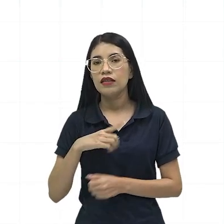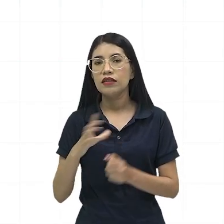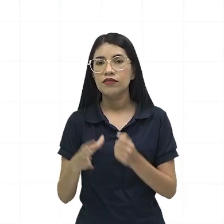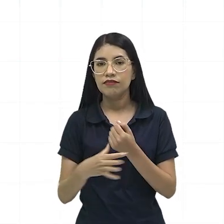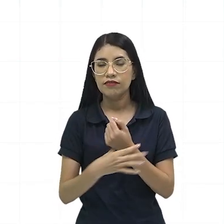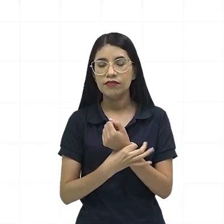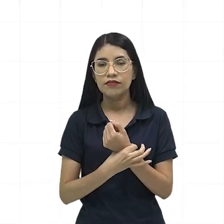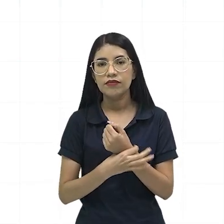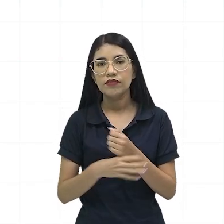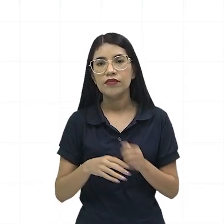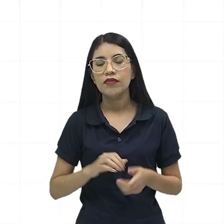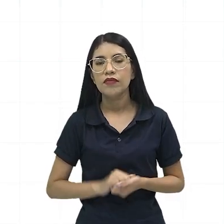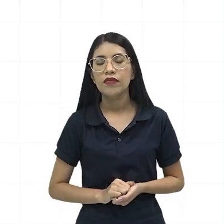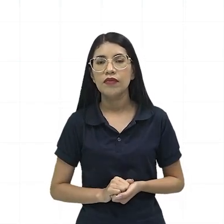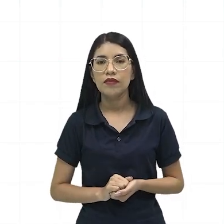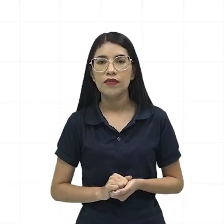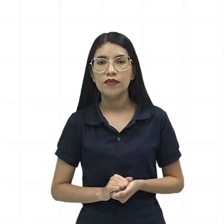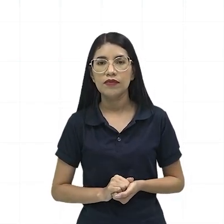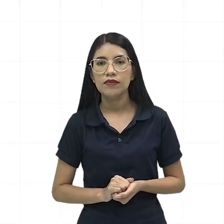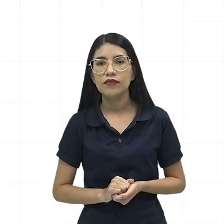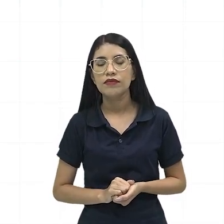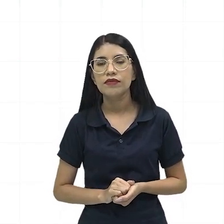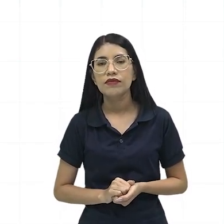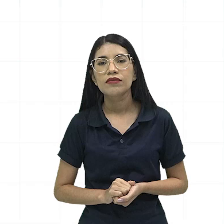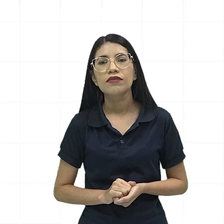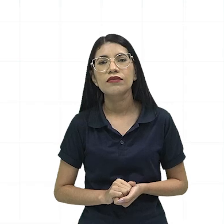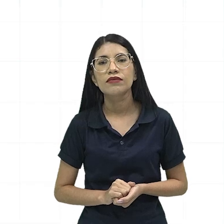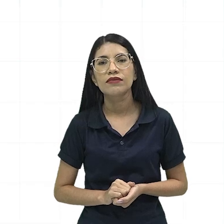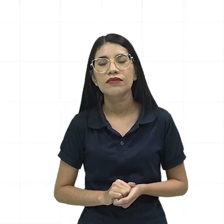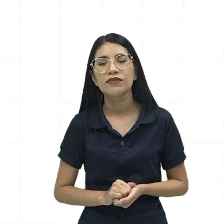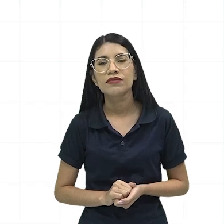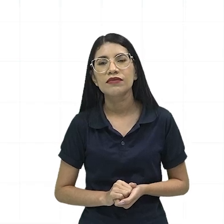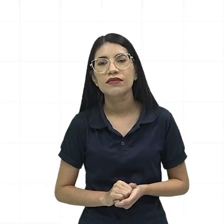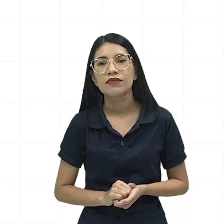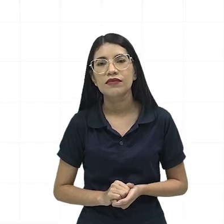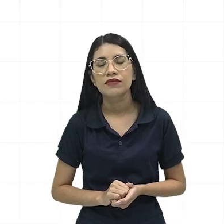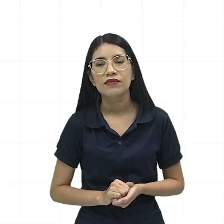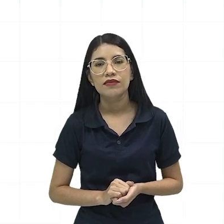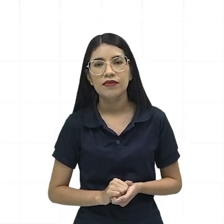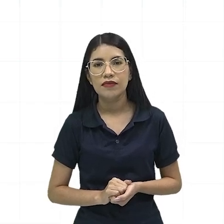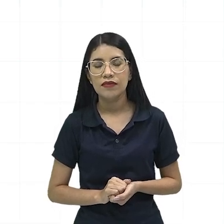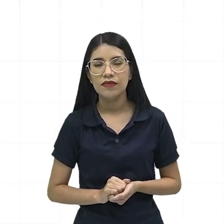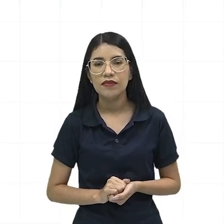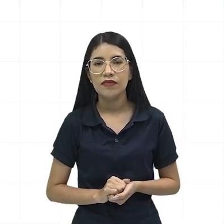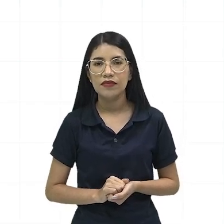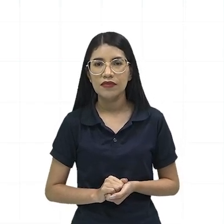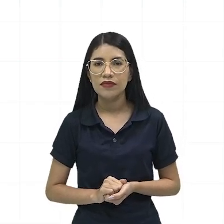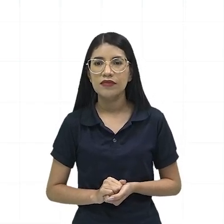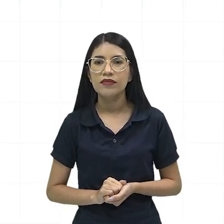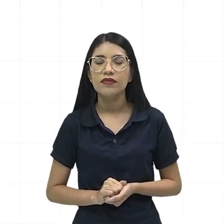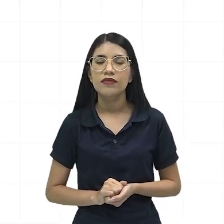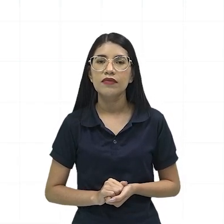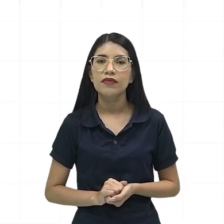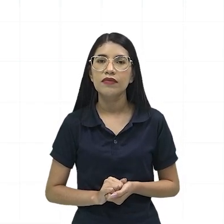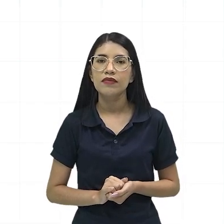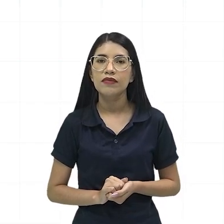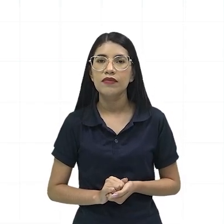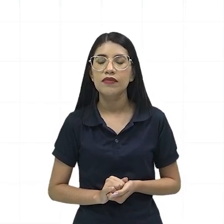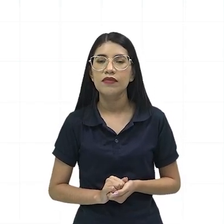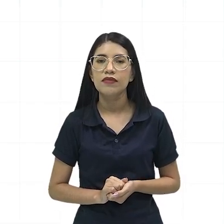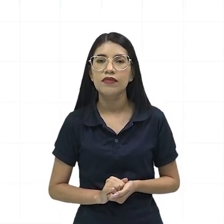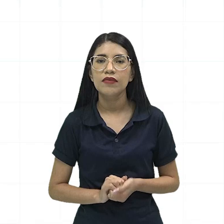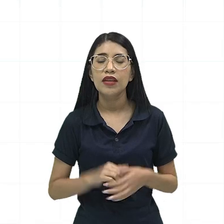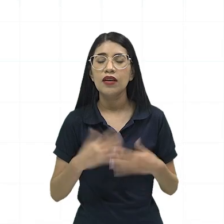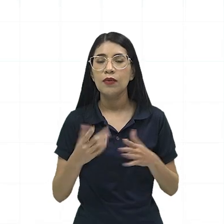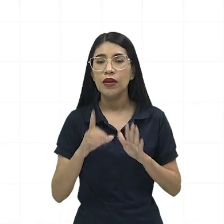esses jovens, né, têm os seus direitos assegurados pelo Estatuto da Criança e do Adolescente. E quais seriam,